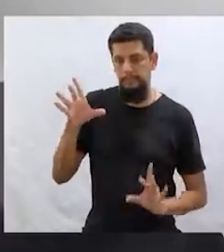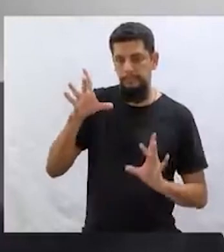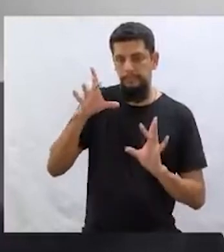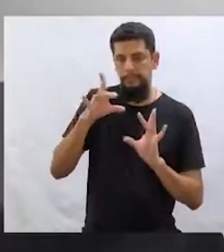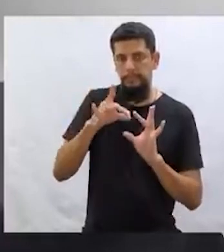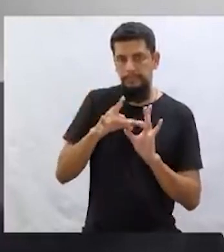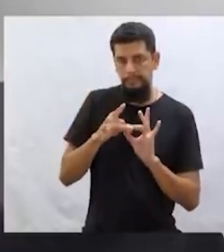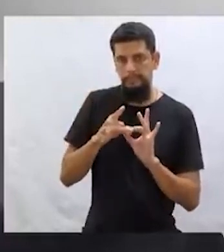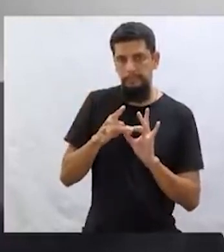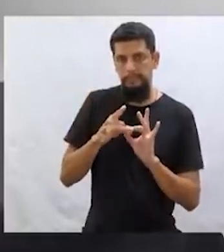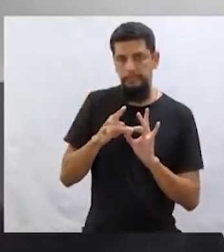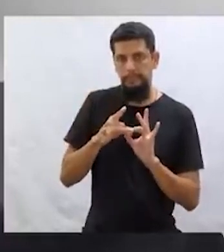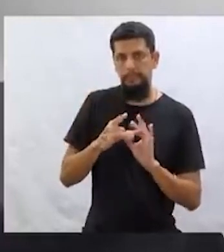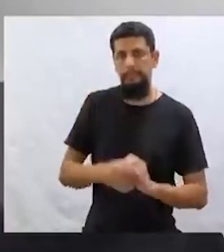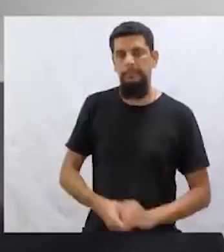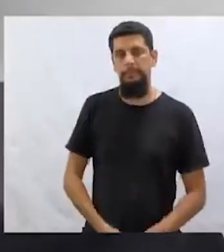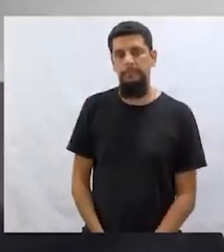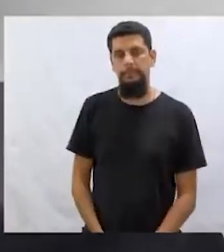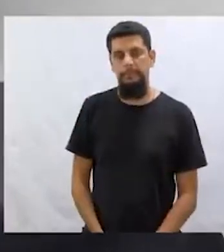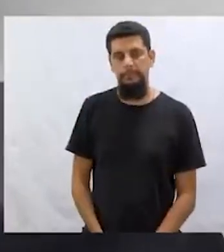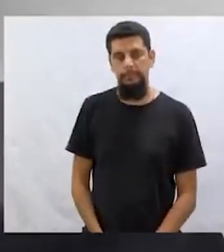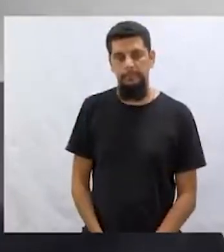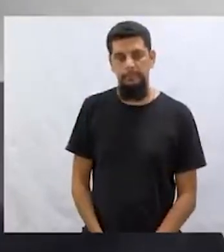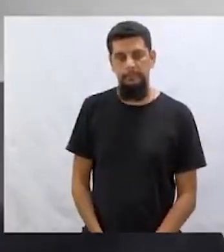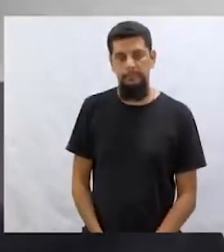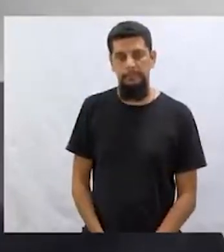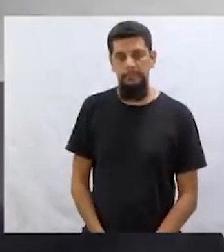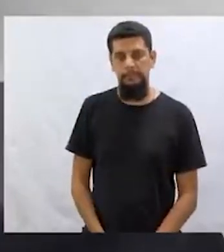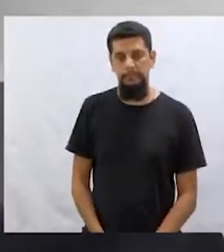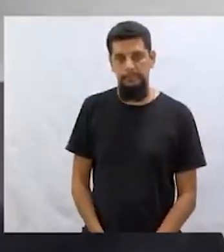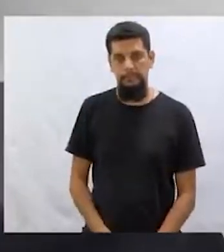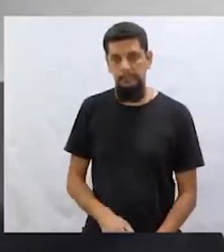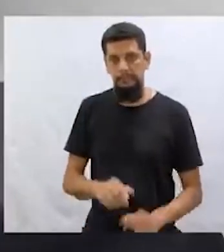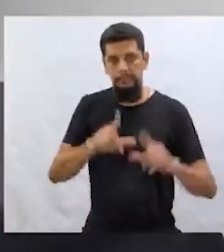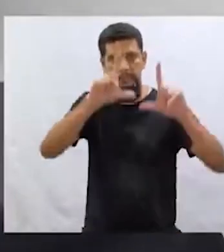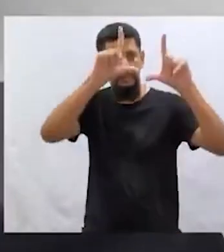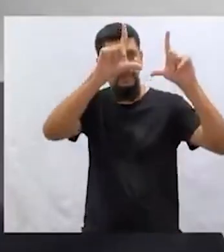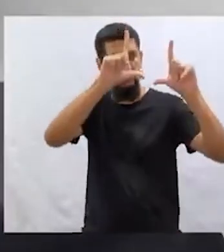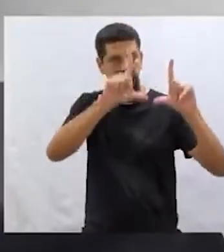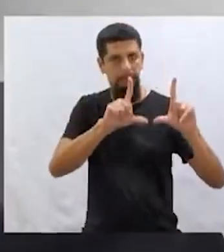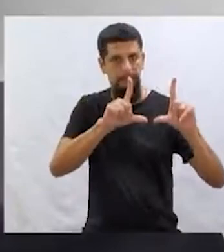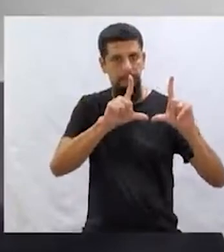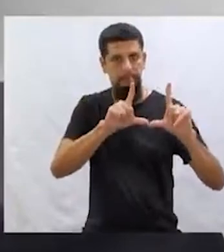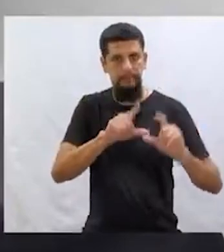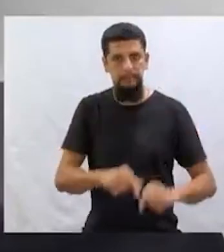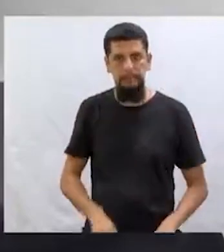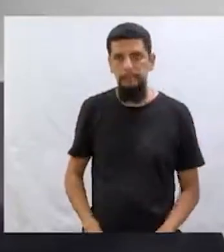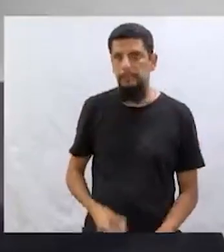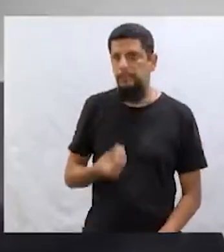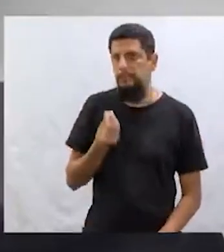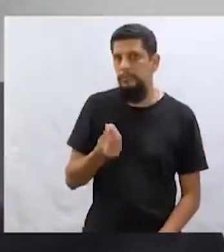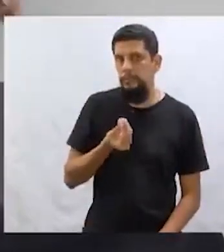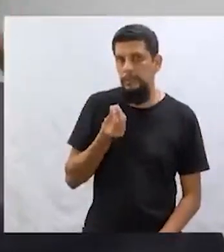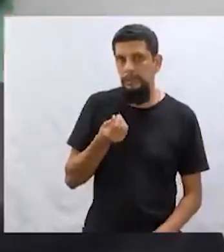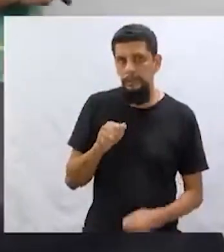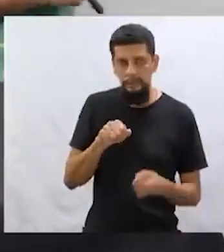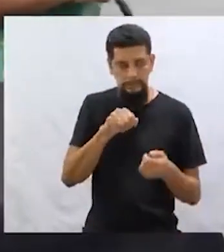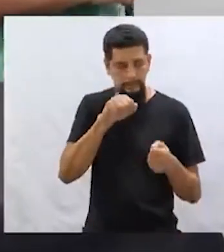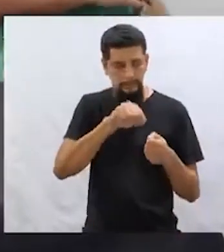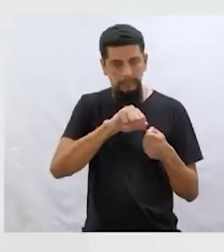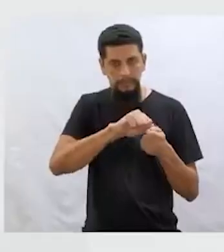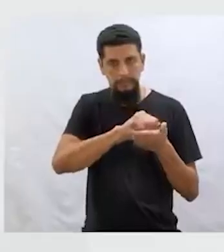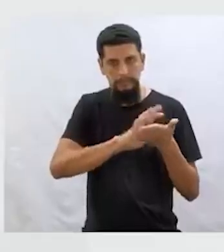vamos relacionar tão bem. E lá na tela, professora Andréa, como será que ficou